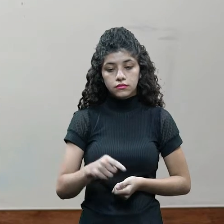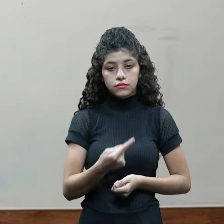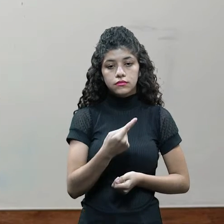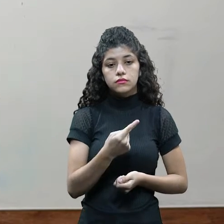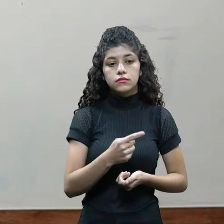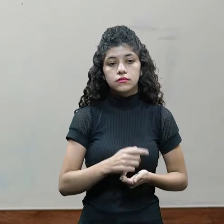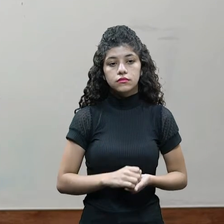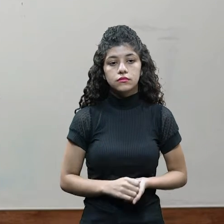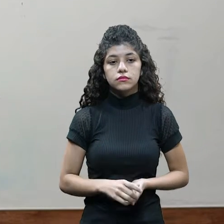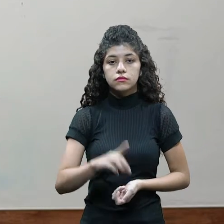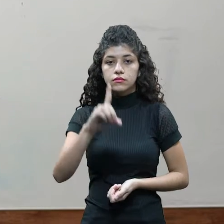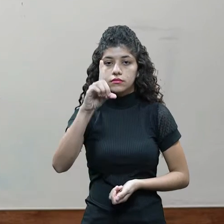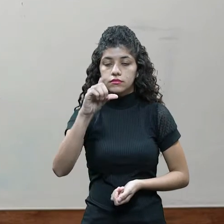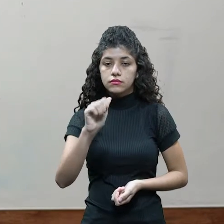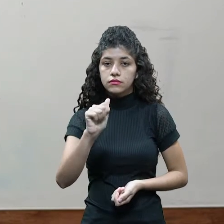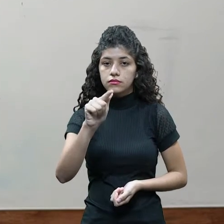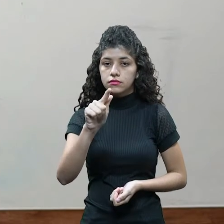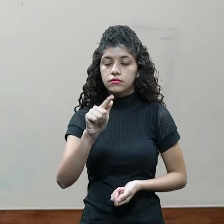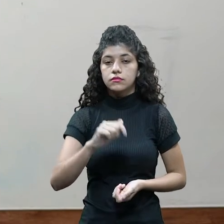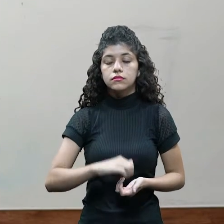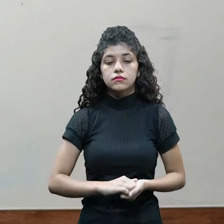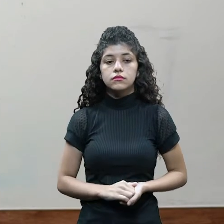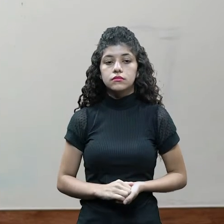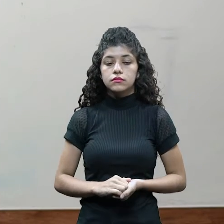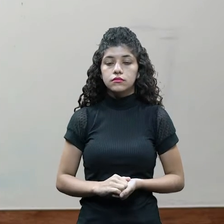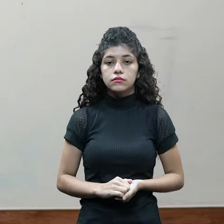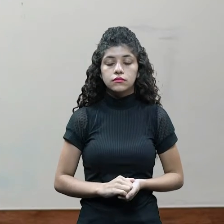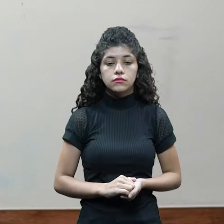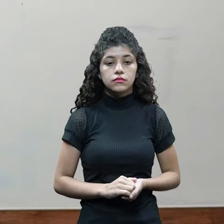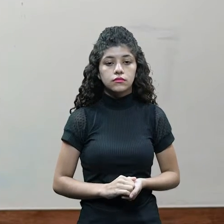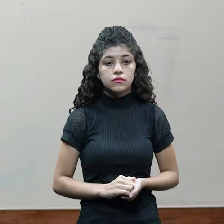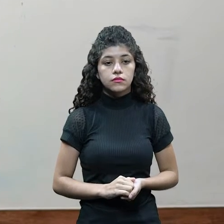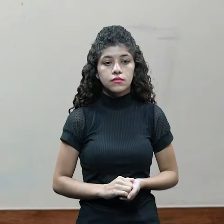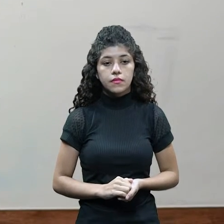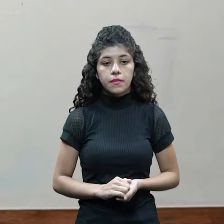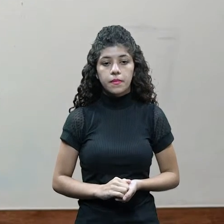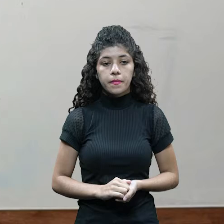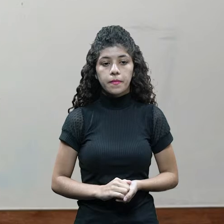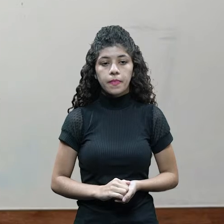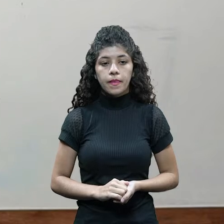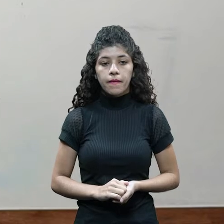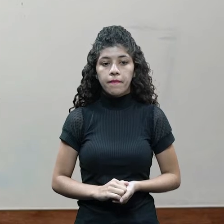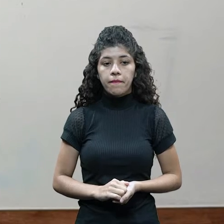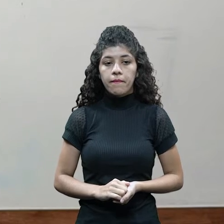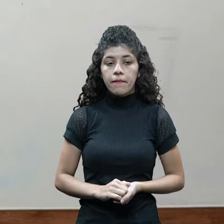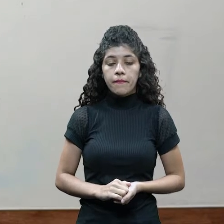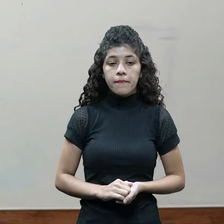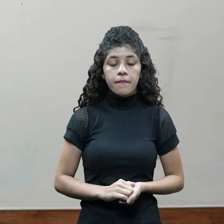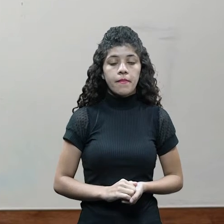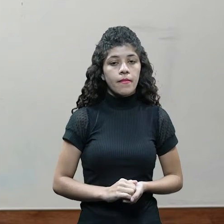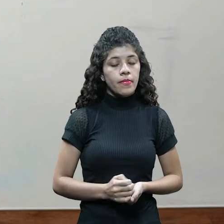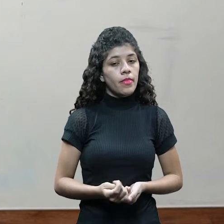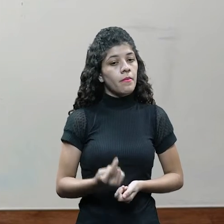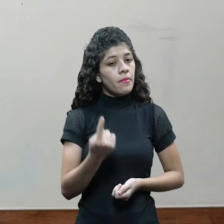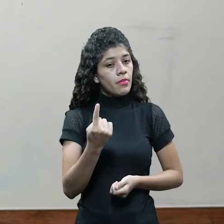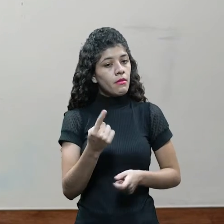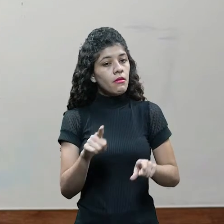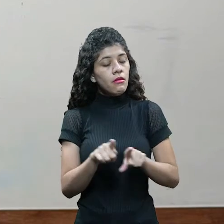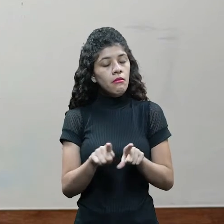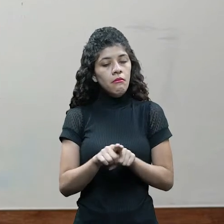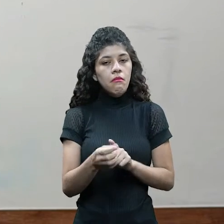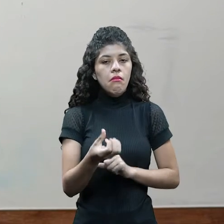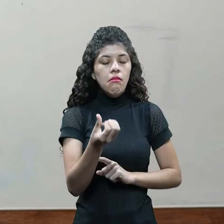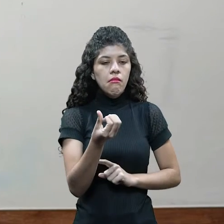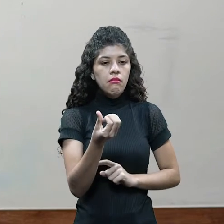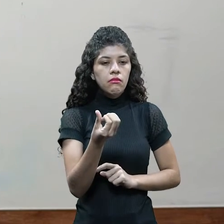estou na casa do decagrama, então 1, vírgula. O outro 1 eu coloco na casa da frente. 1 depois e o 6.